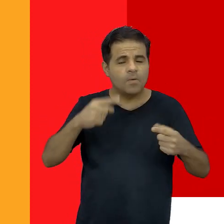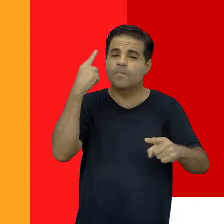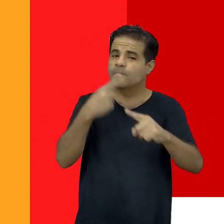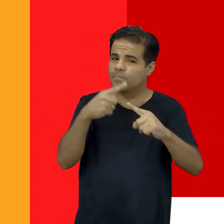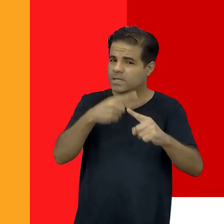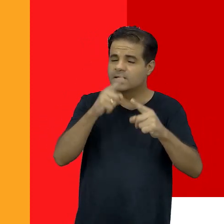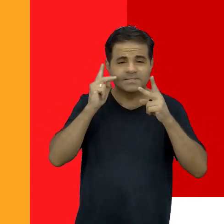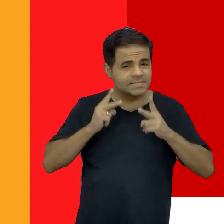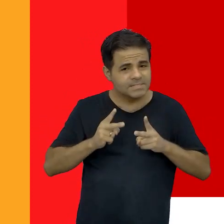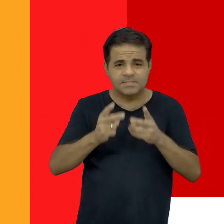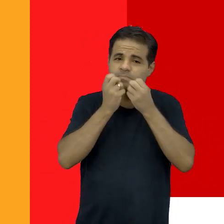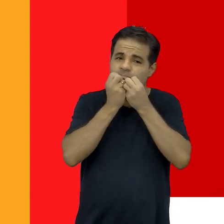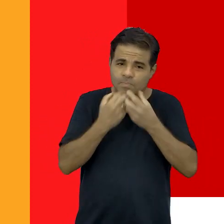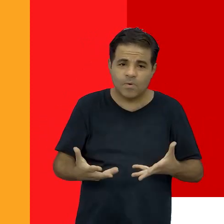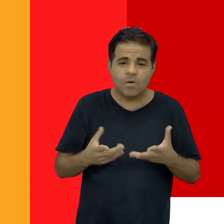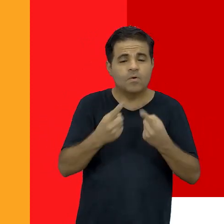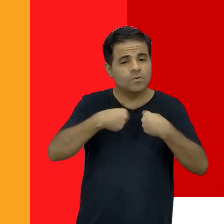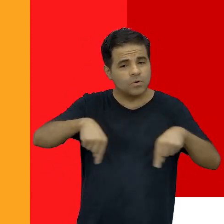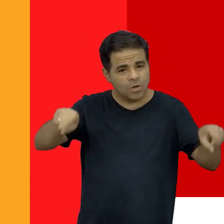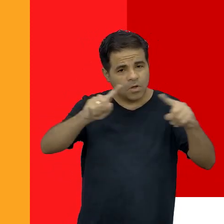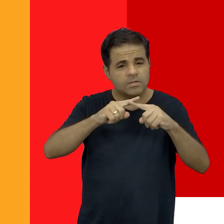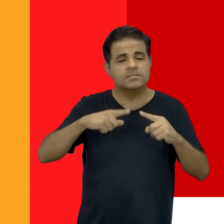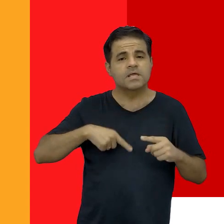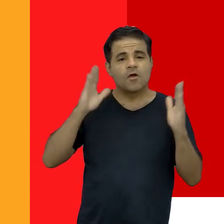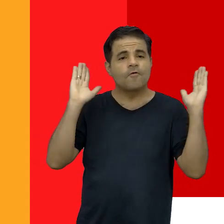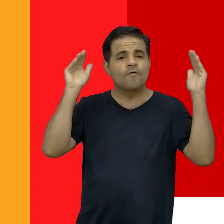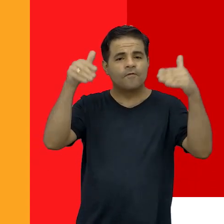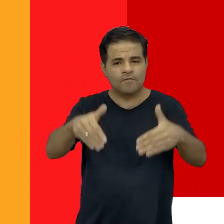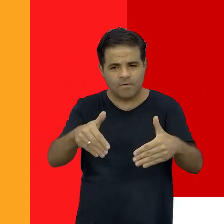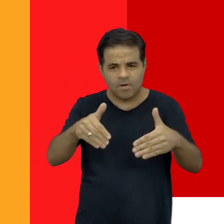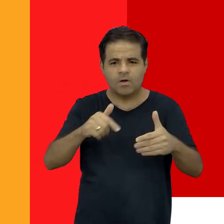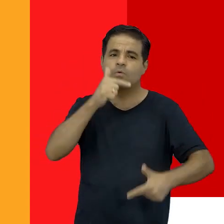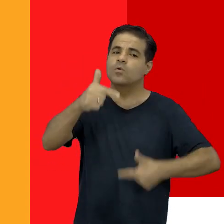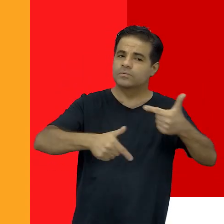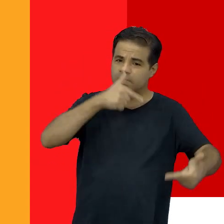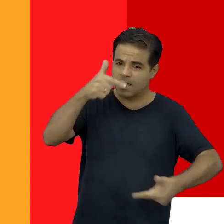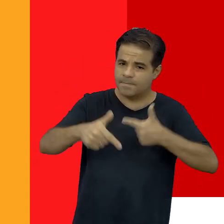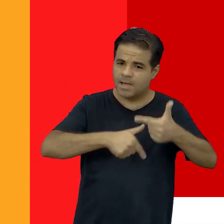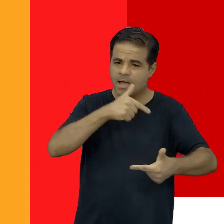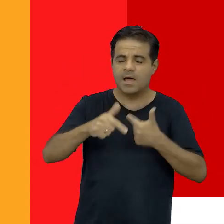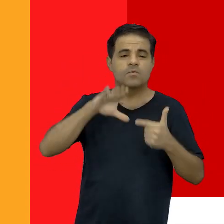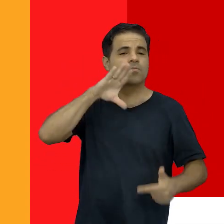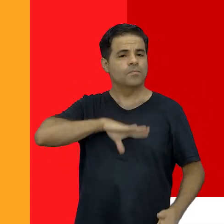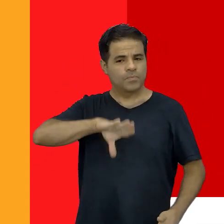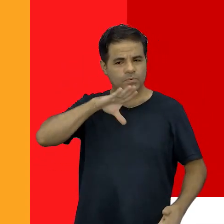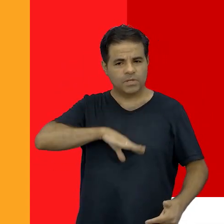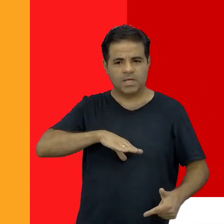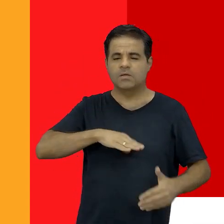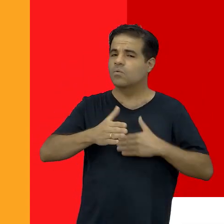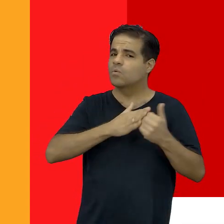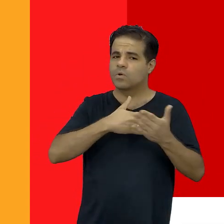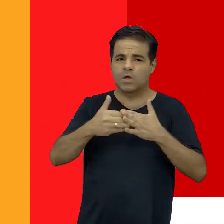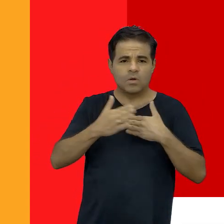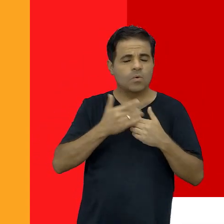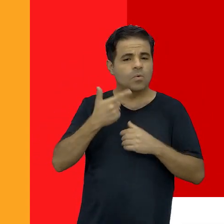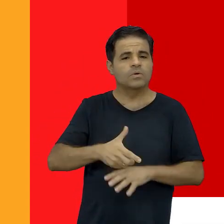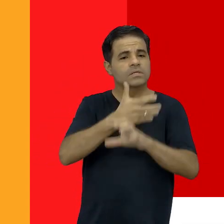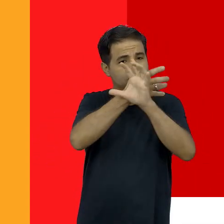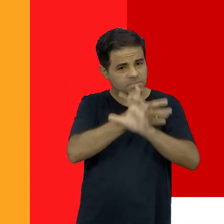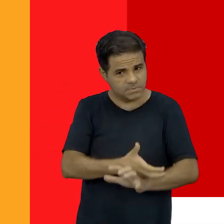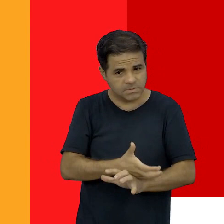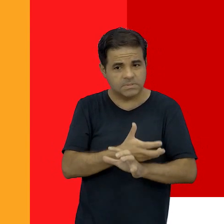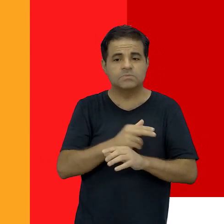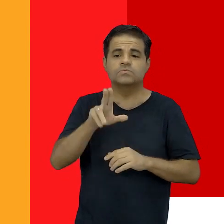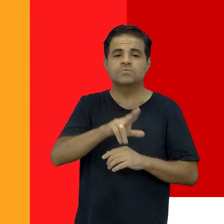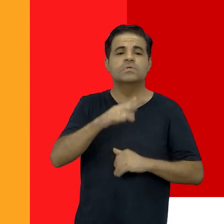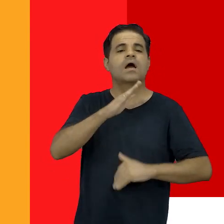é sempre bom a gente ter como foco que o trabalho com língua portuguesa ou qualquer outra disciplina é feito através